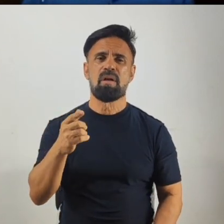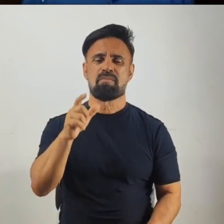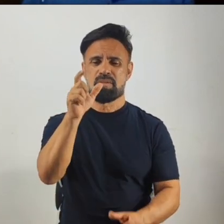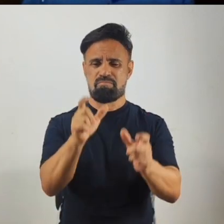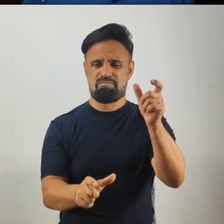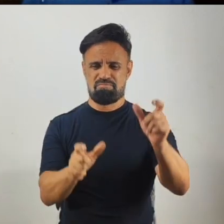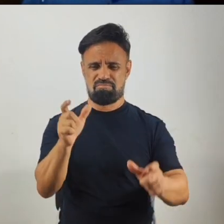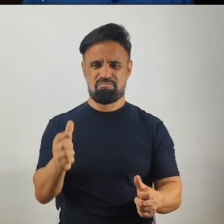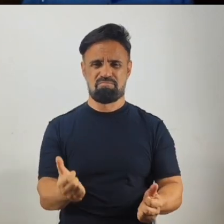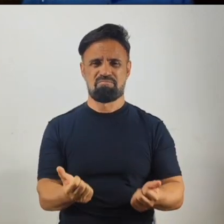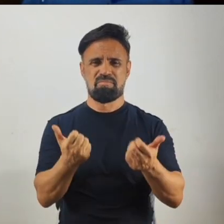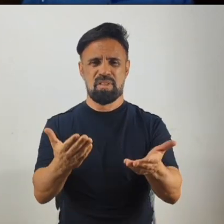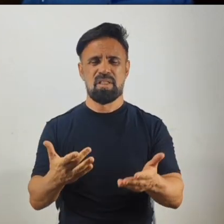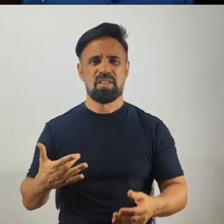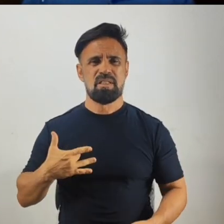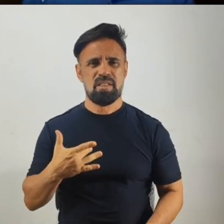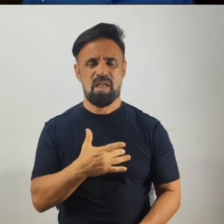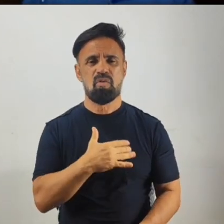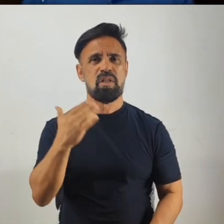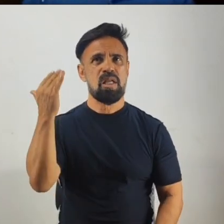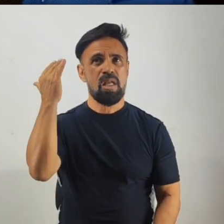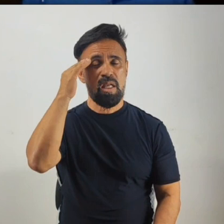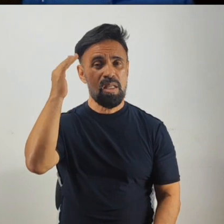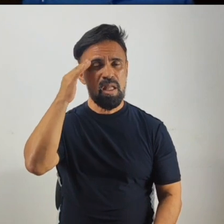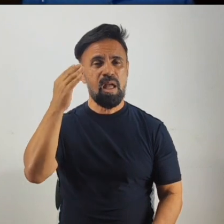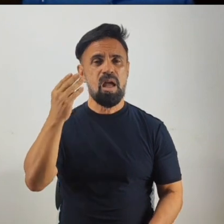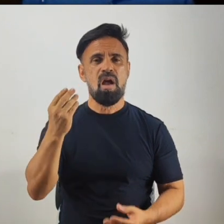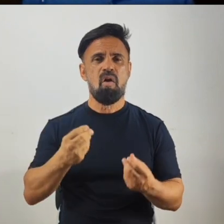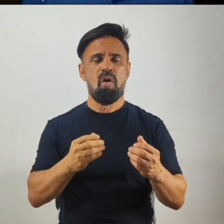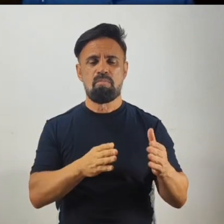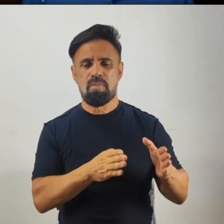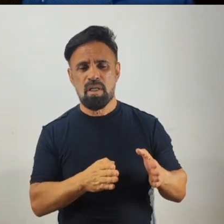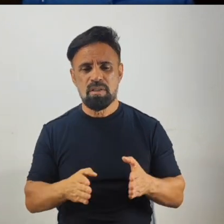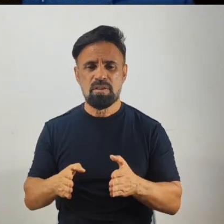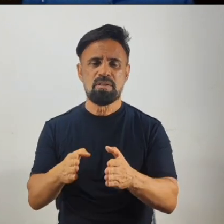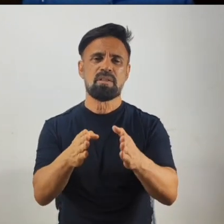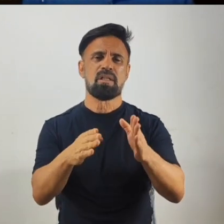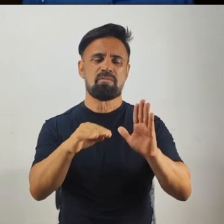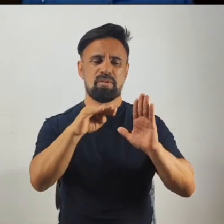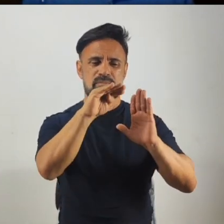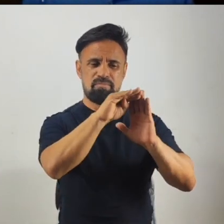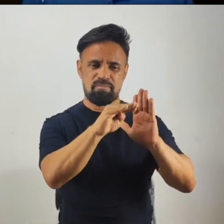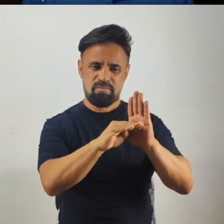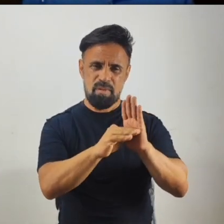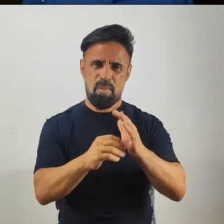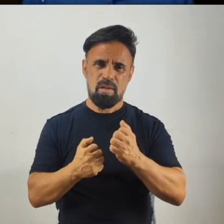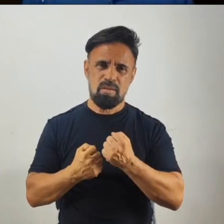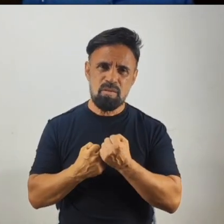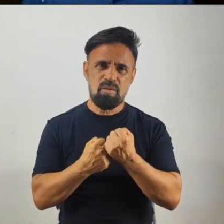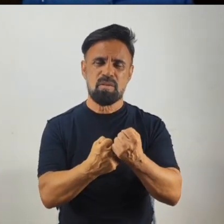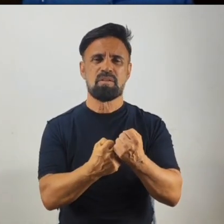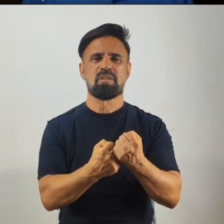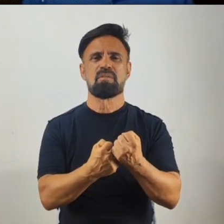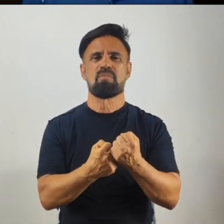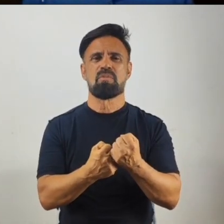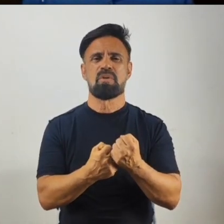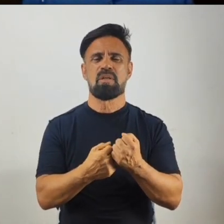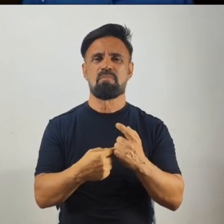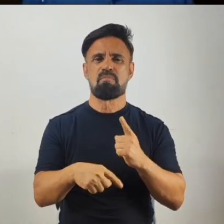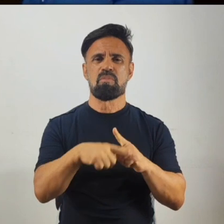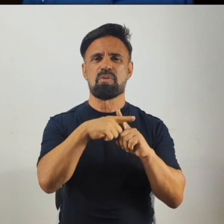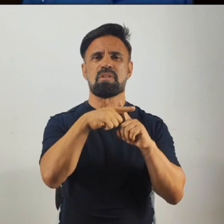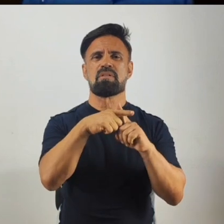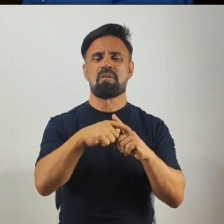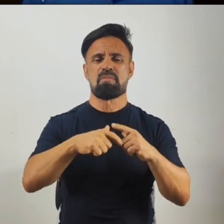Dizemos, então, que é fundamental que os prestadores de serviços de saúde compreendam e implementem essas diretrizes